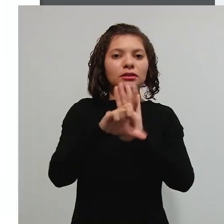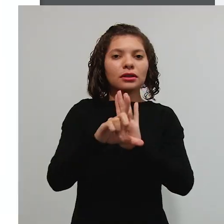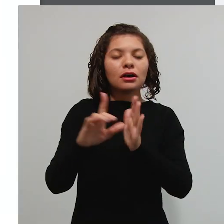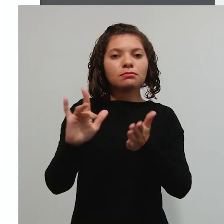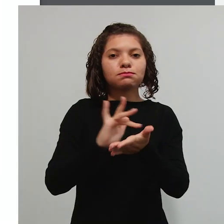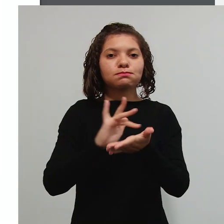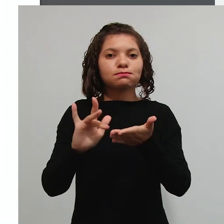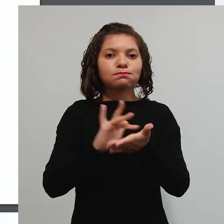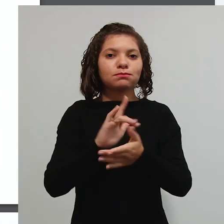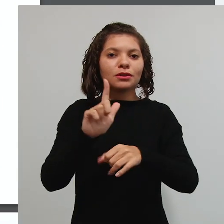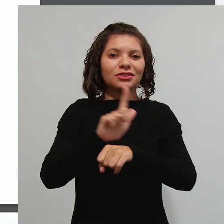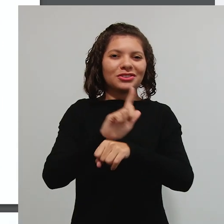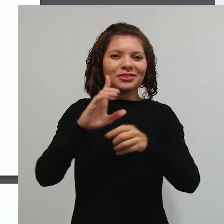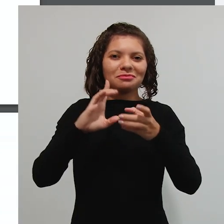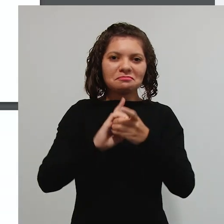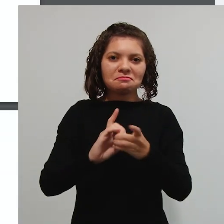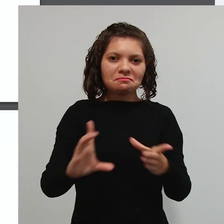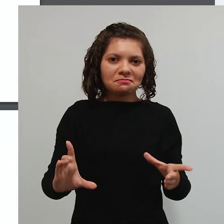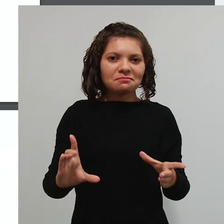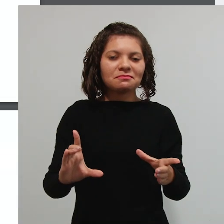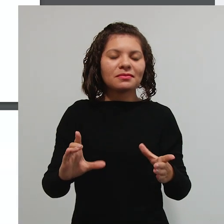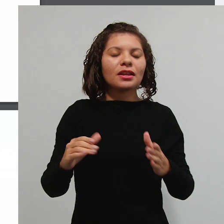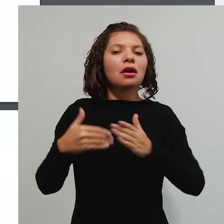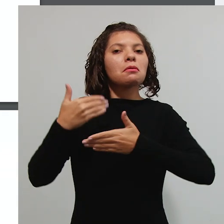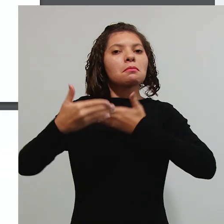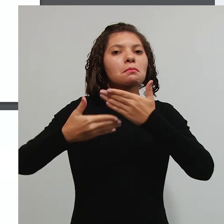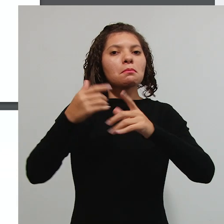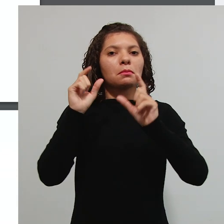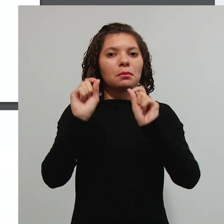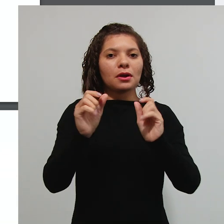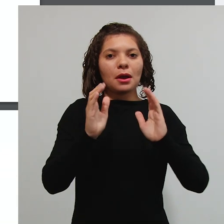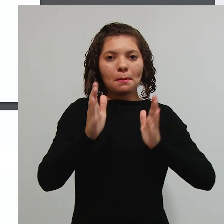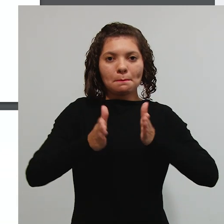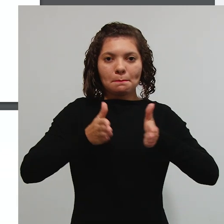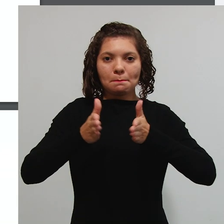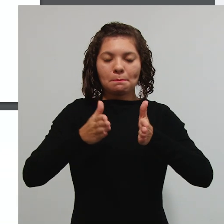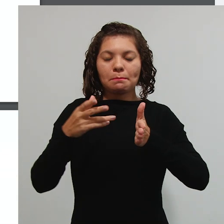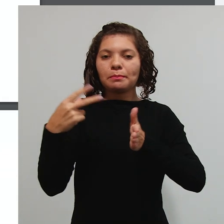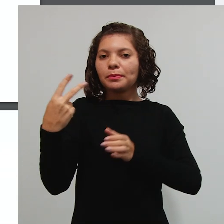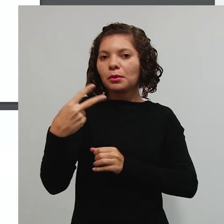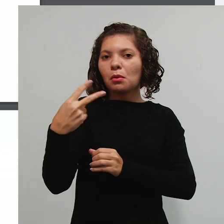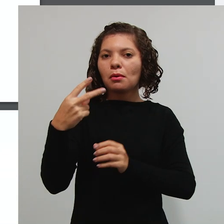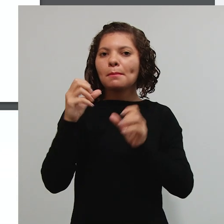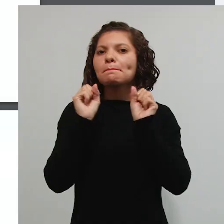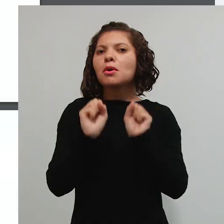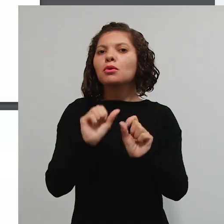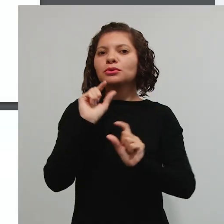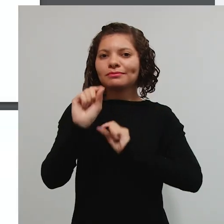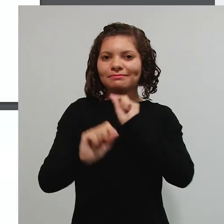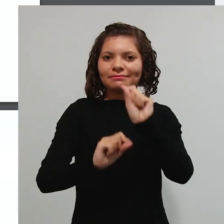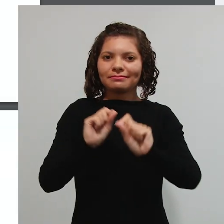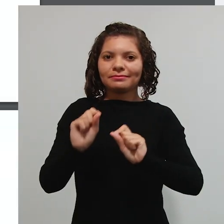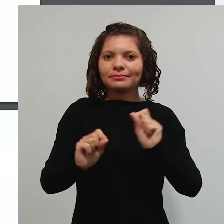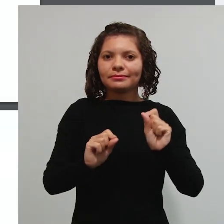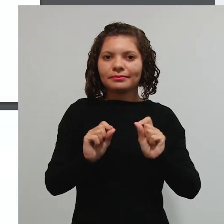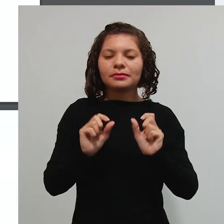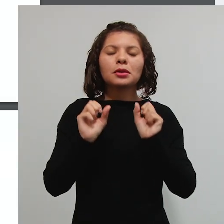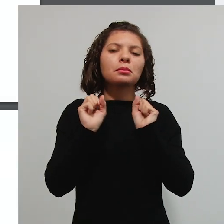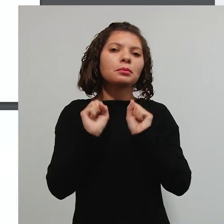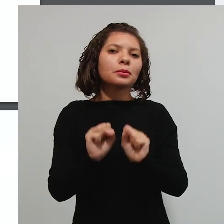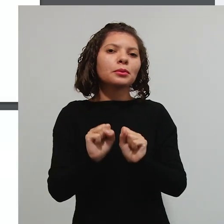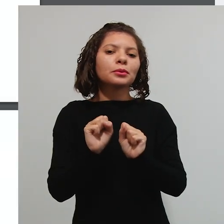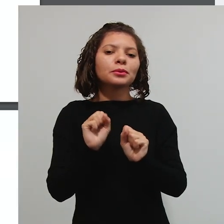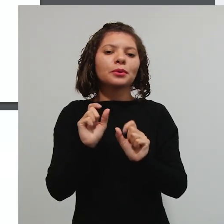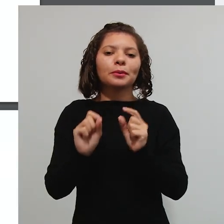gestão democrática. Depois você tem a seção 2, que é o que podemos. Bom, na seção 2 a gente pode chamar